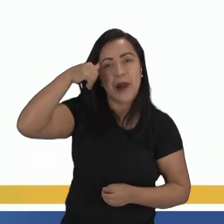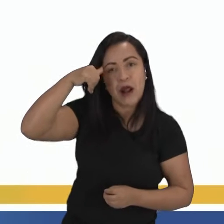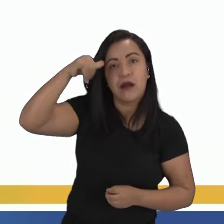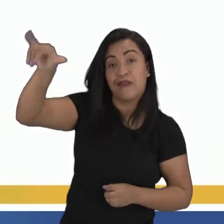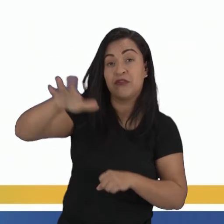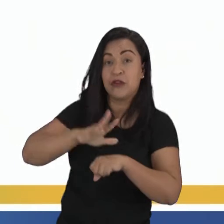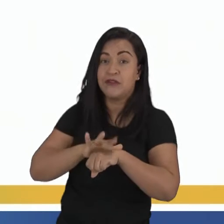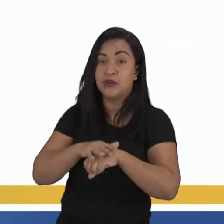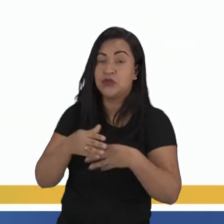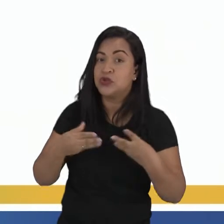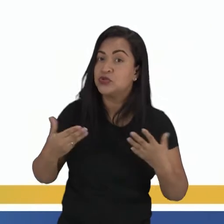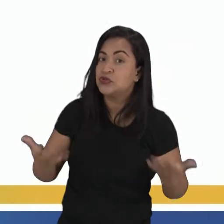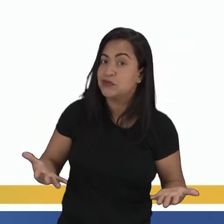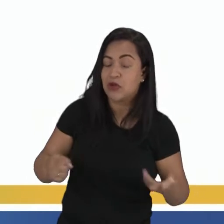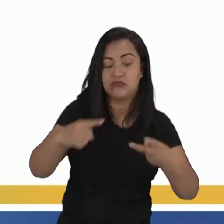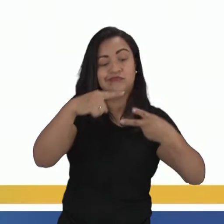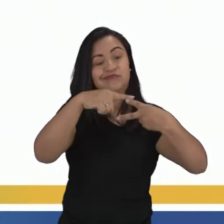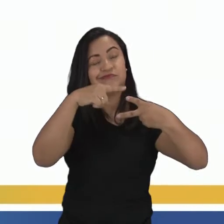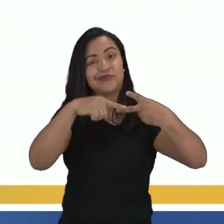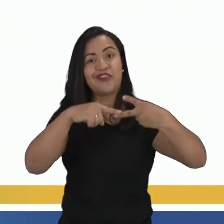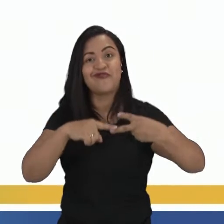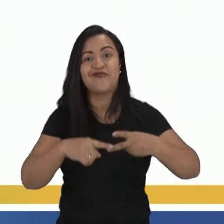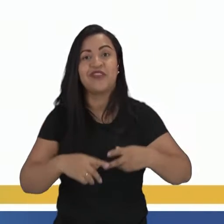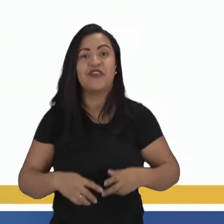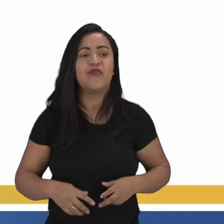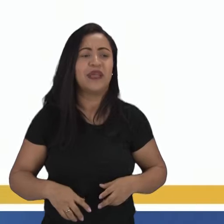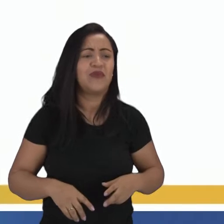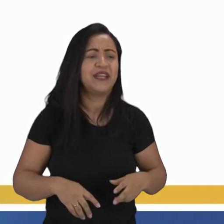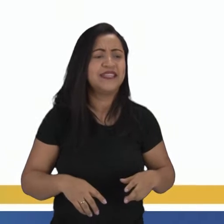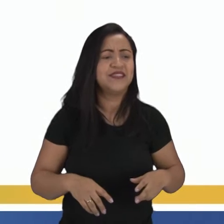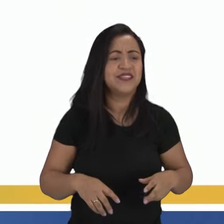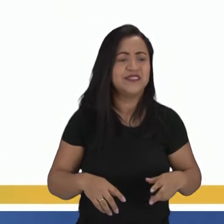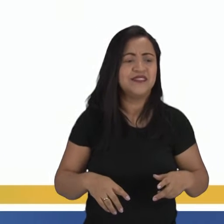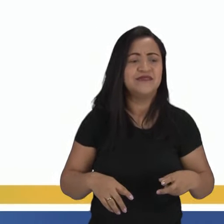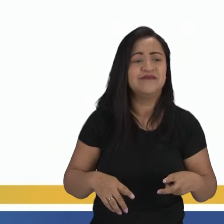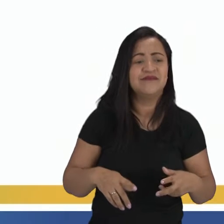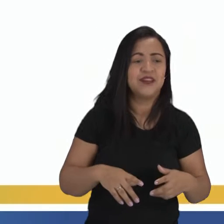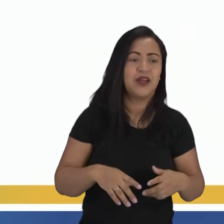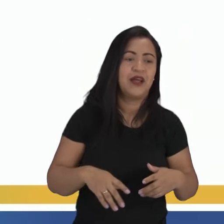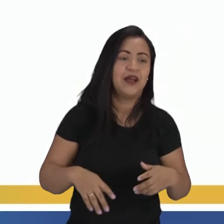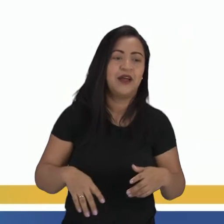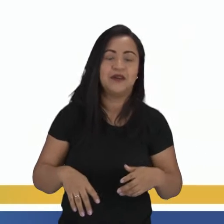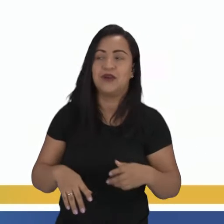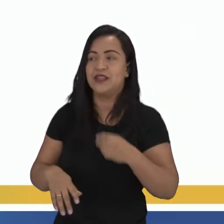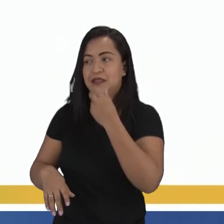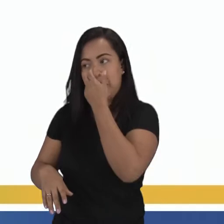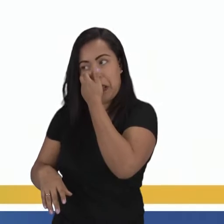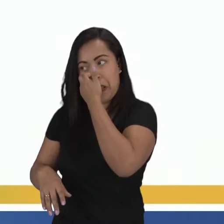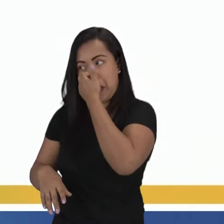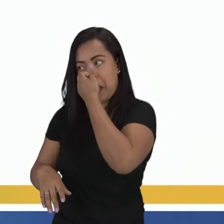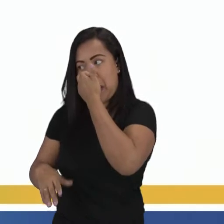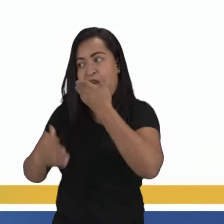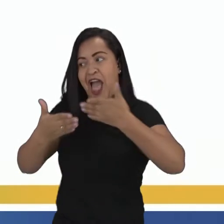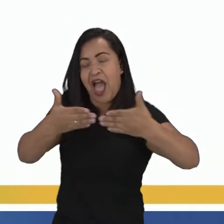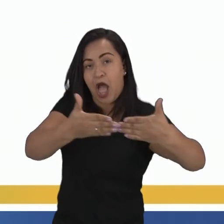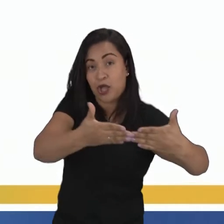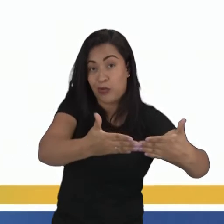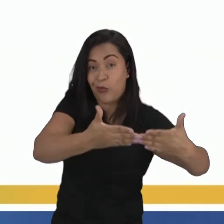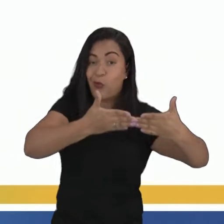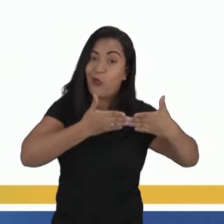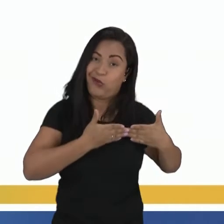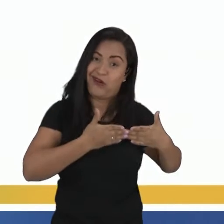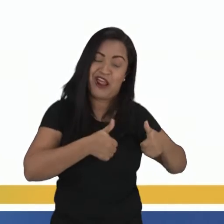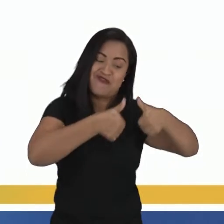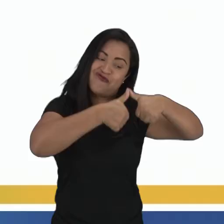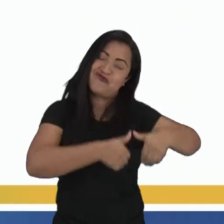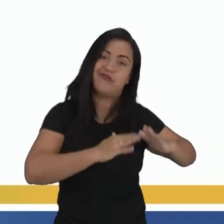desde a história antiga. A pessoa ficava muito doente, era isolada, recebia tratamentos diferenciados. A questão também